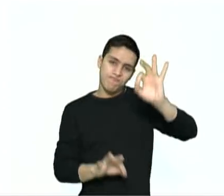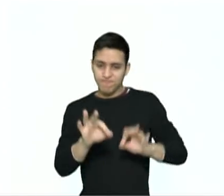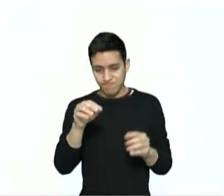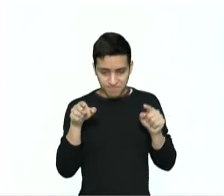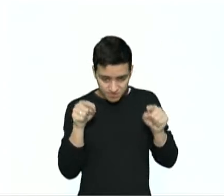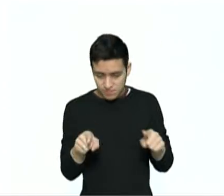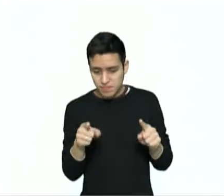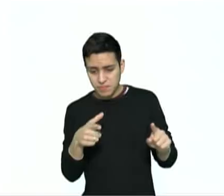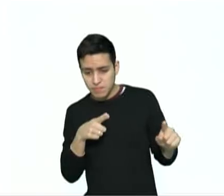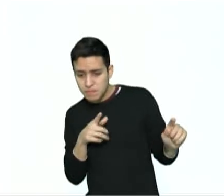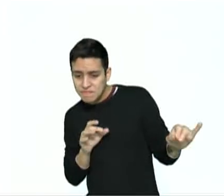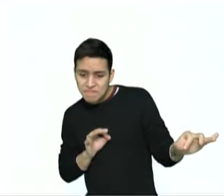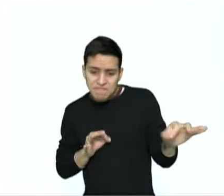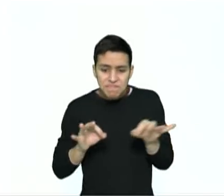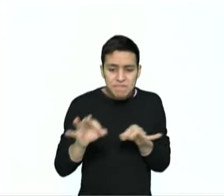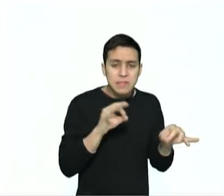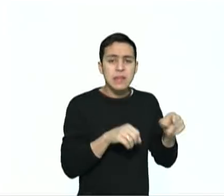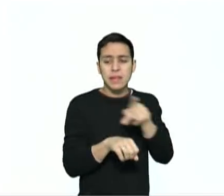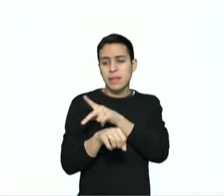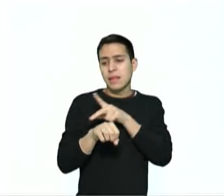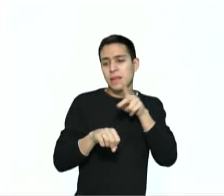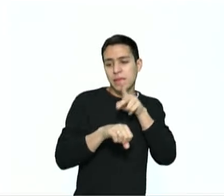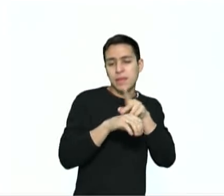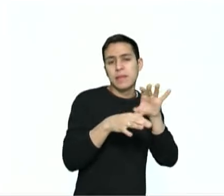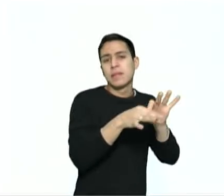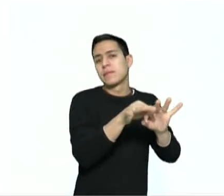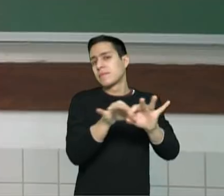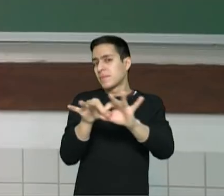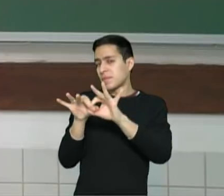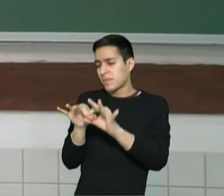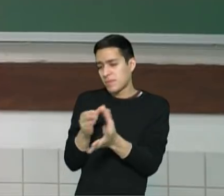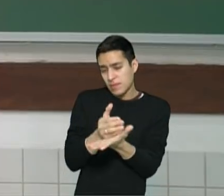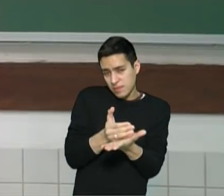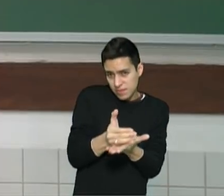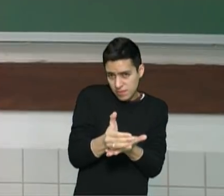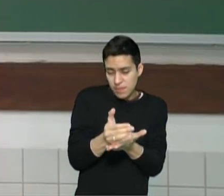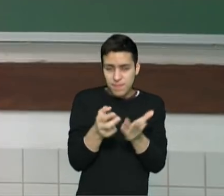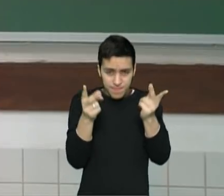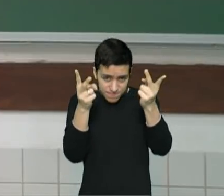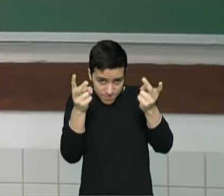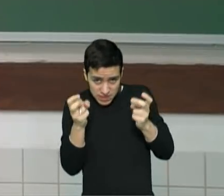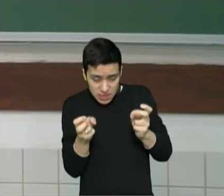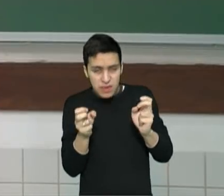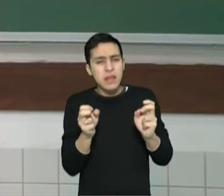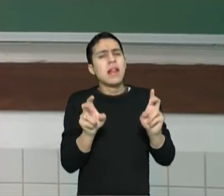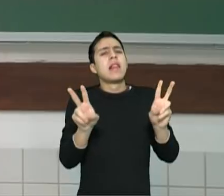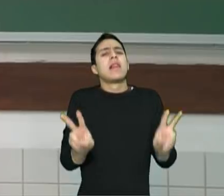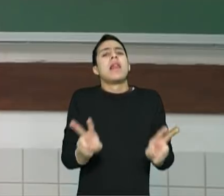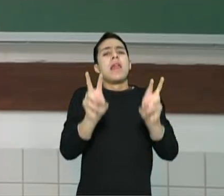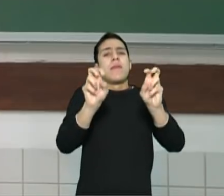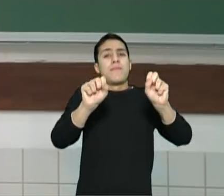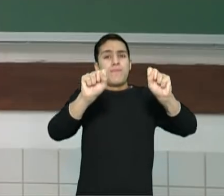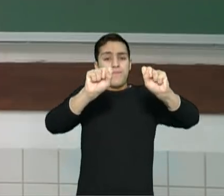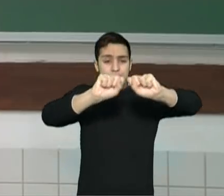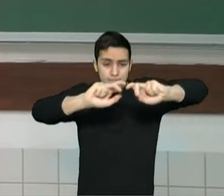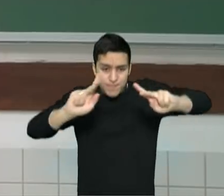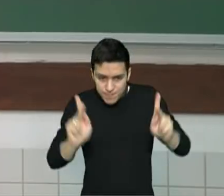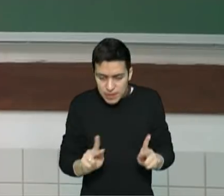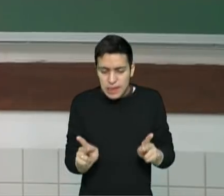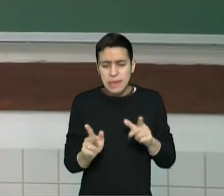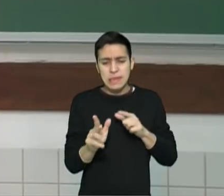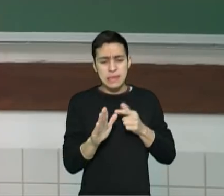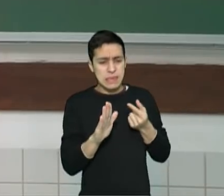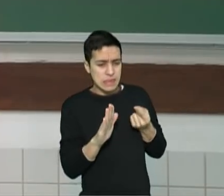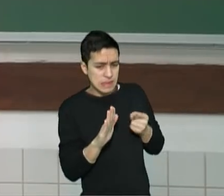Essa organização das Nações Unidas, ela começou a perceber que o tema paz envolve muito mais